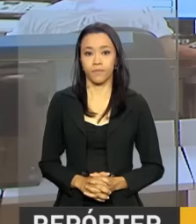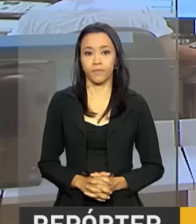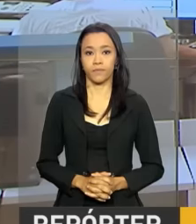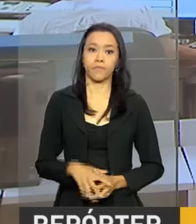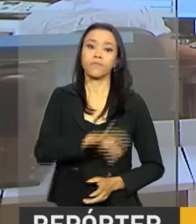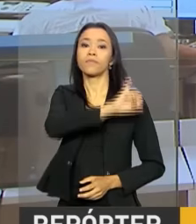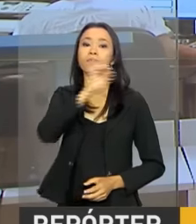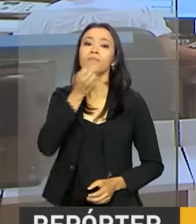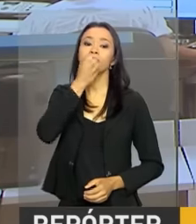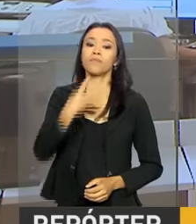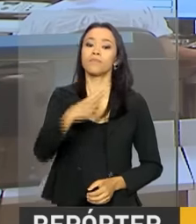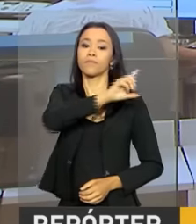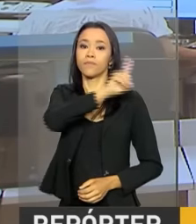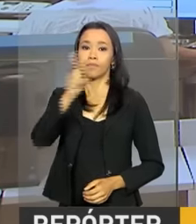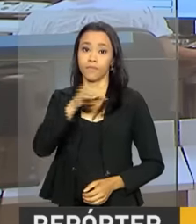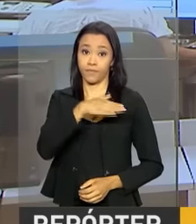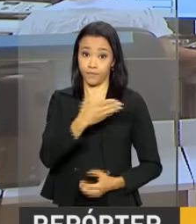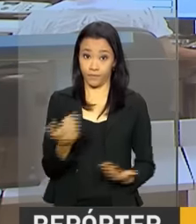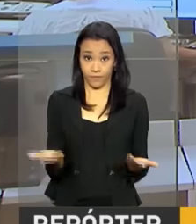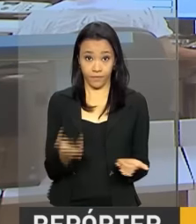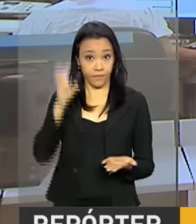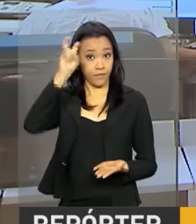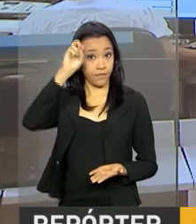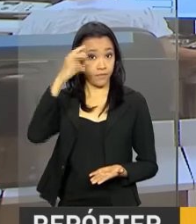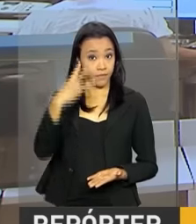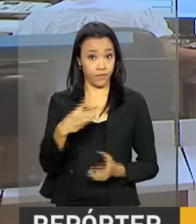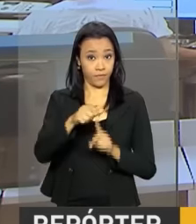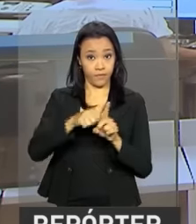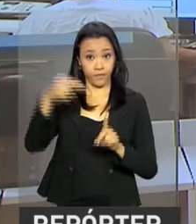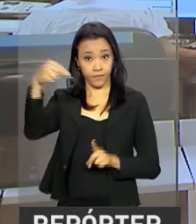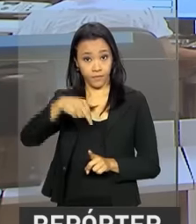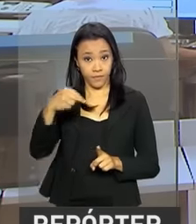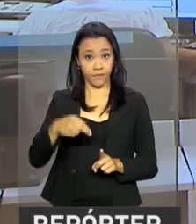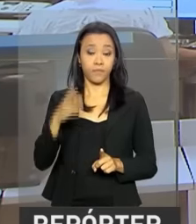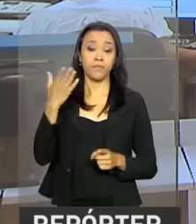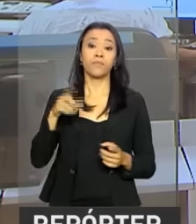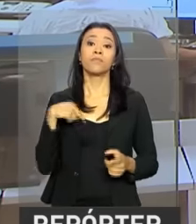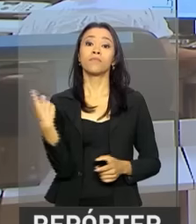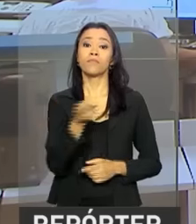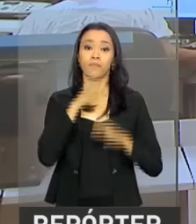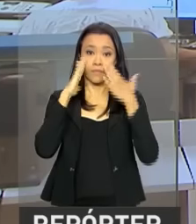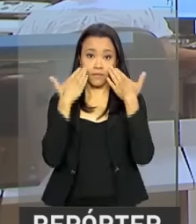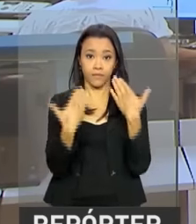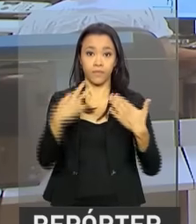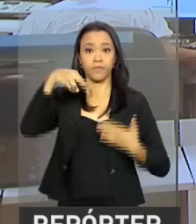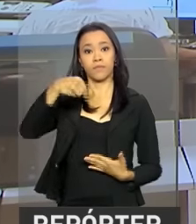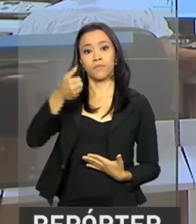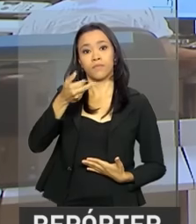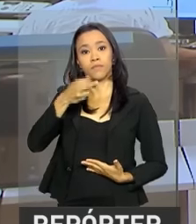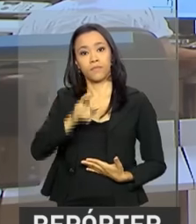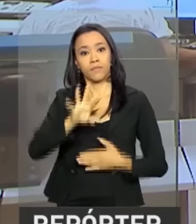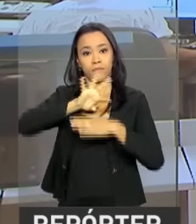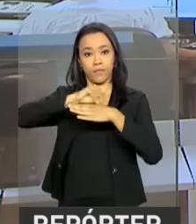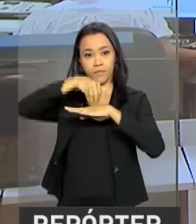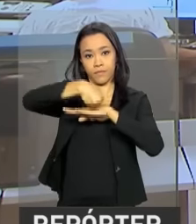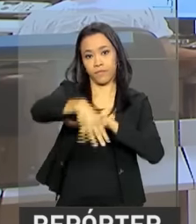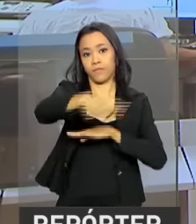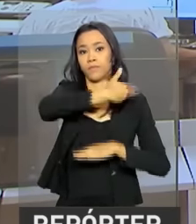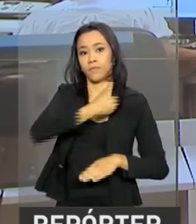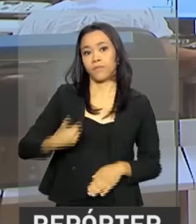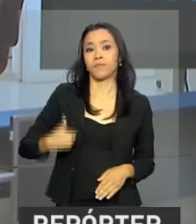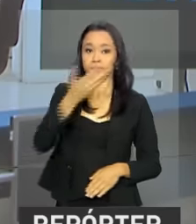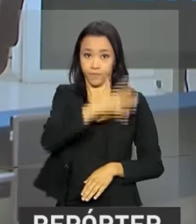Olá um bom dia para você quinta-feira 3 de novembro o repórter NBR começa agora com as notícias do governo